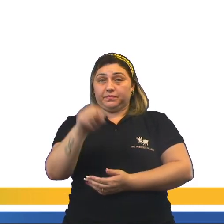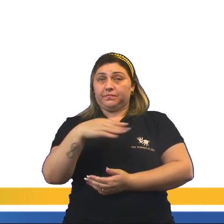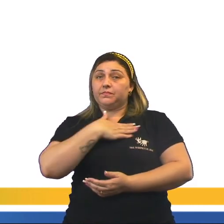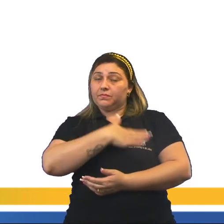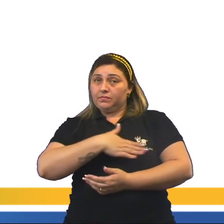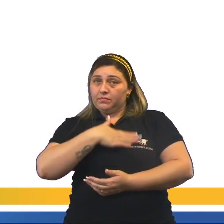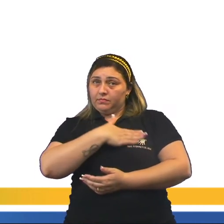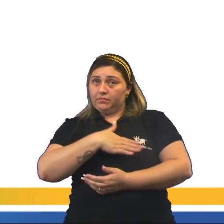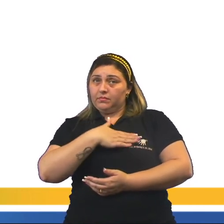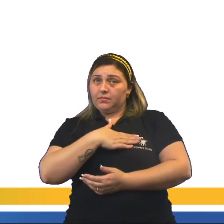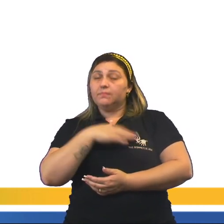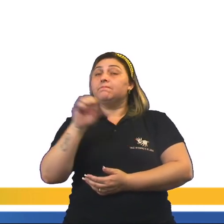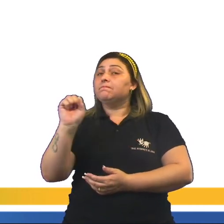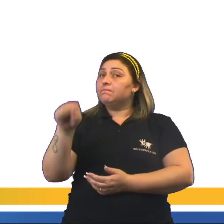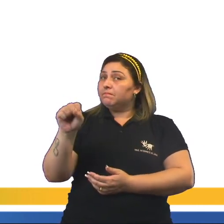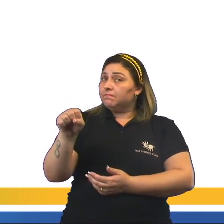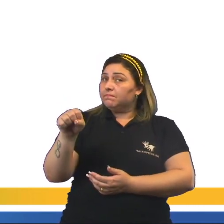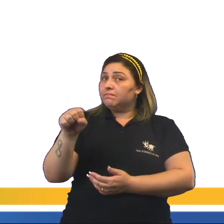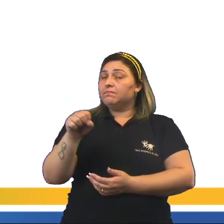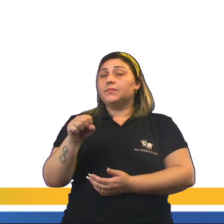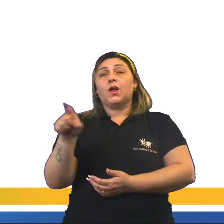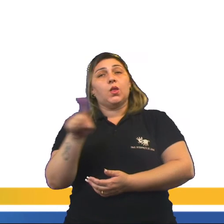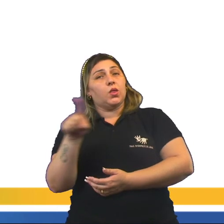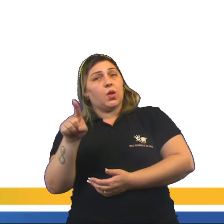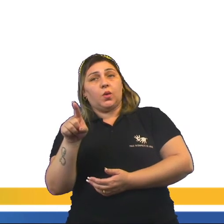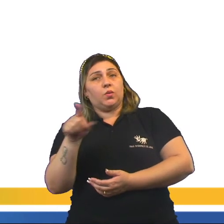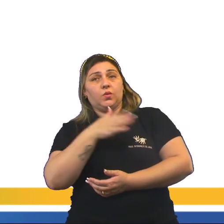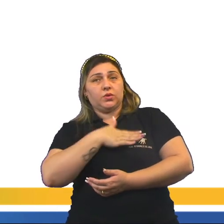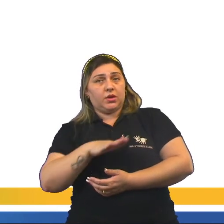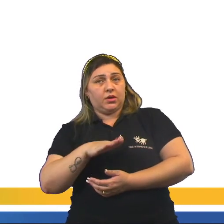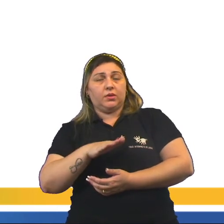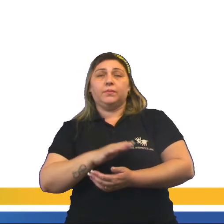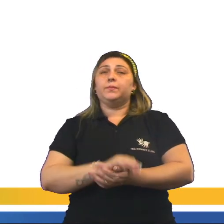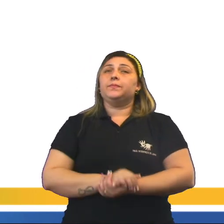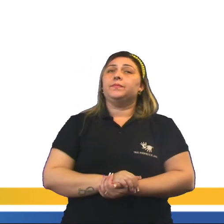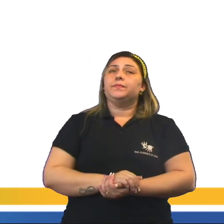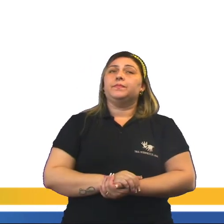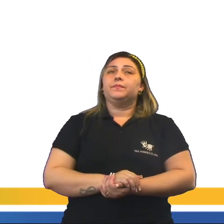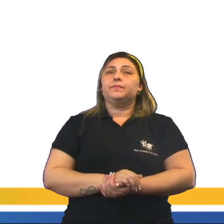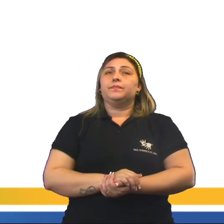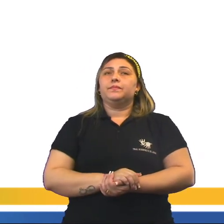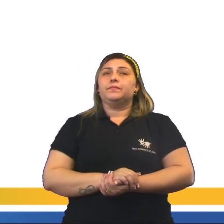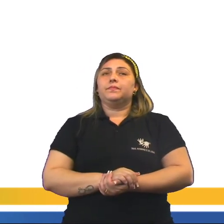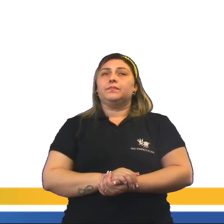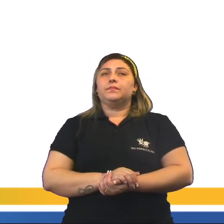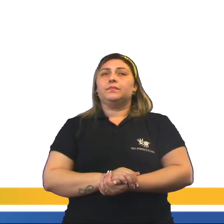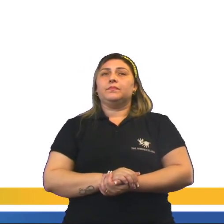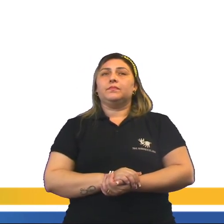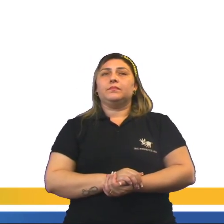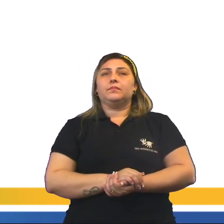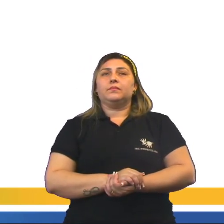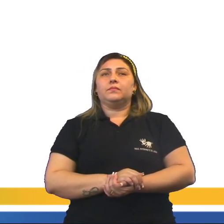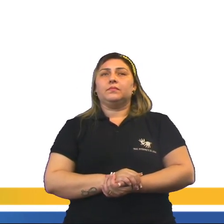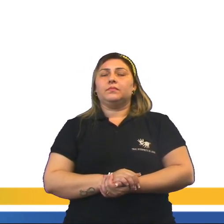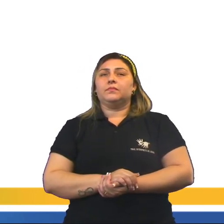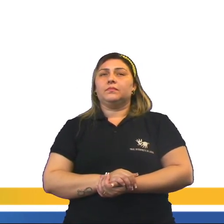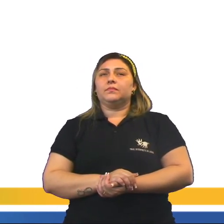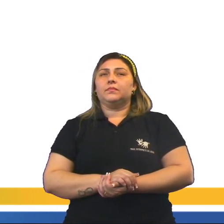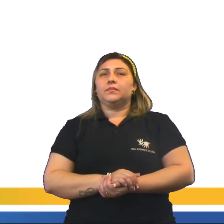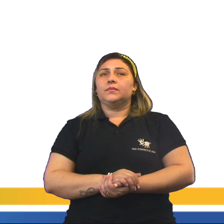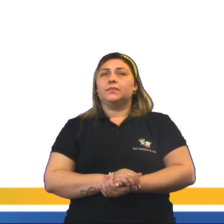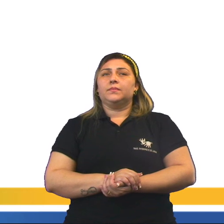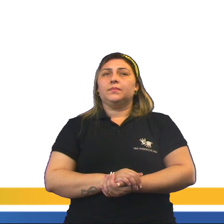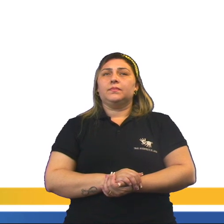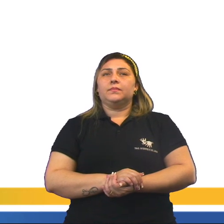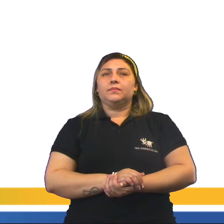você gostou da aula de inglês? Yes, I did. No, I didn't. Sim, eu gostei. Não, eu não gostei. Did she study for the test?